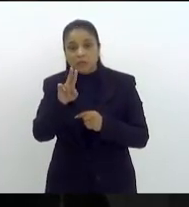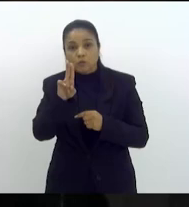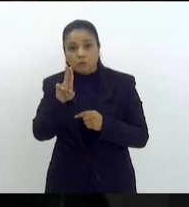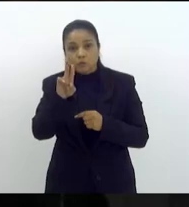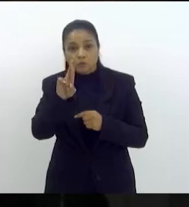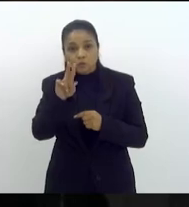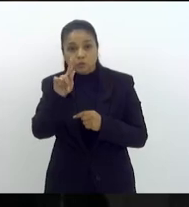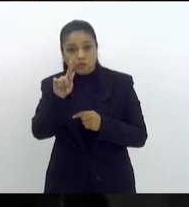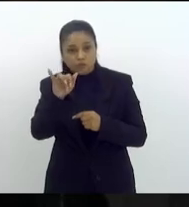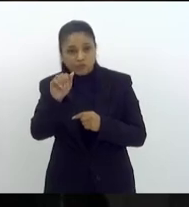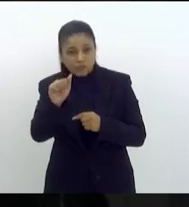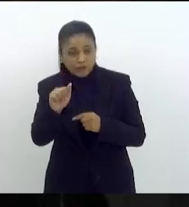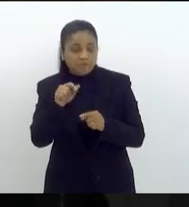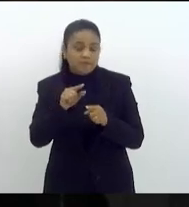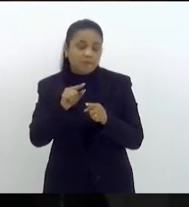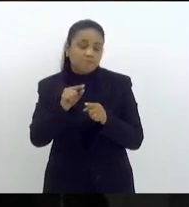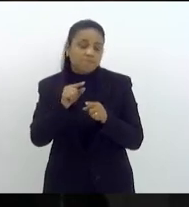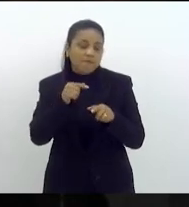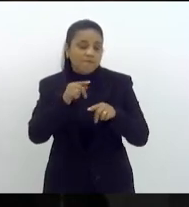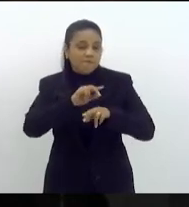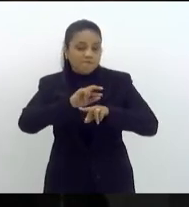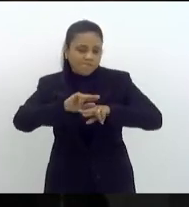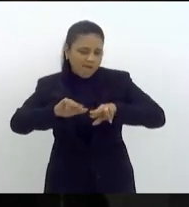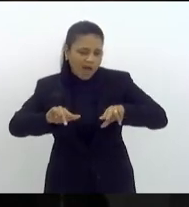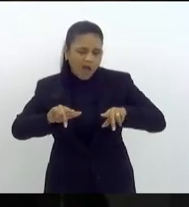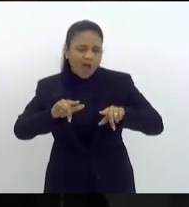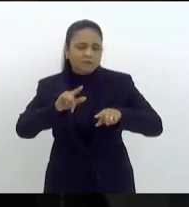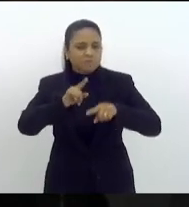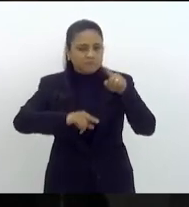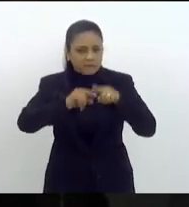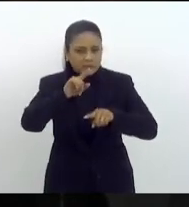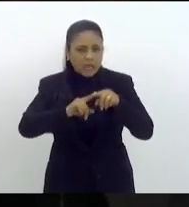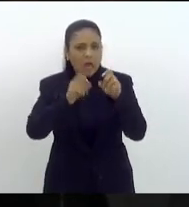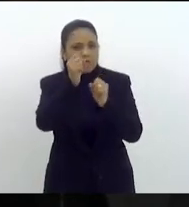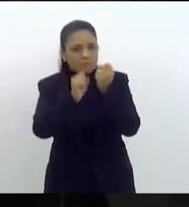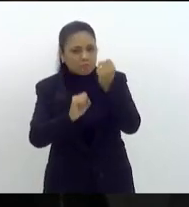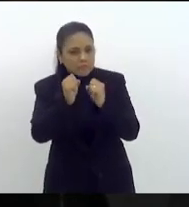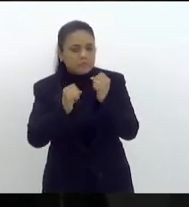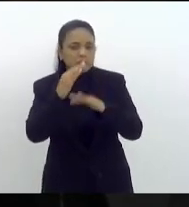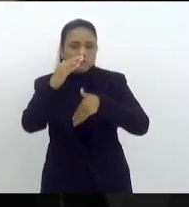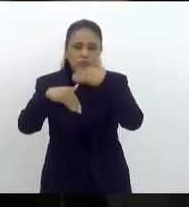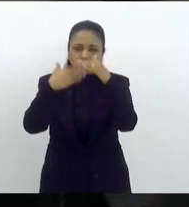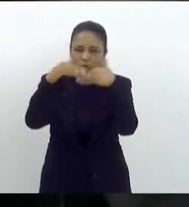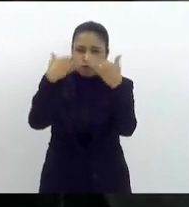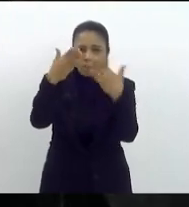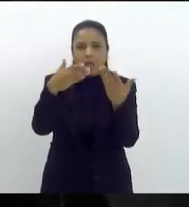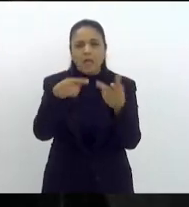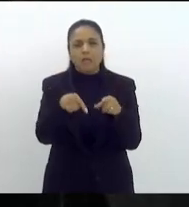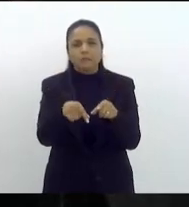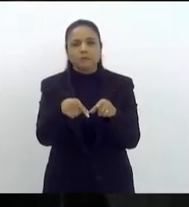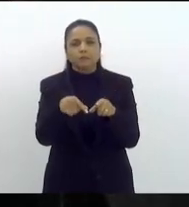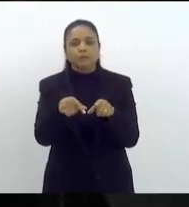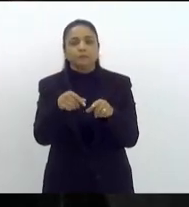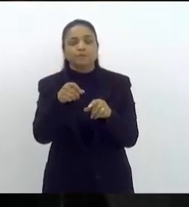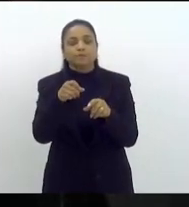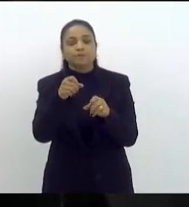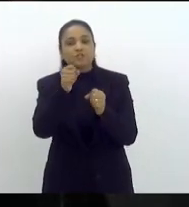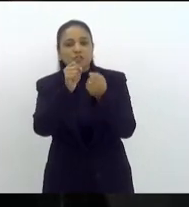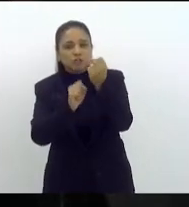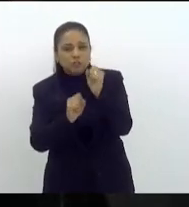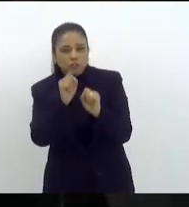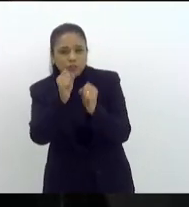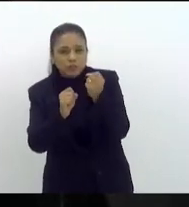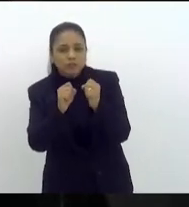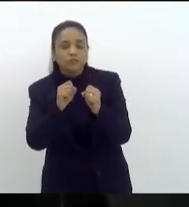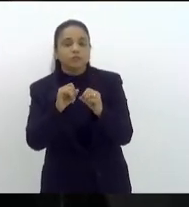muito além das Armas fundamentais para o desenvolvimento para geração de infraestrutura inclusive industrial no Rio de Janeiro e eles